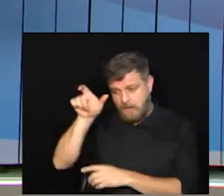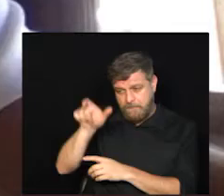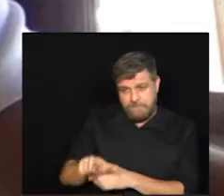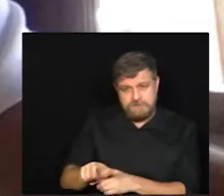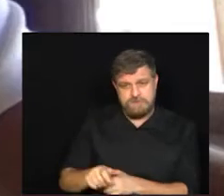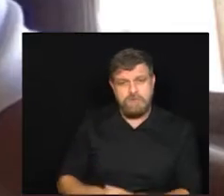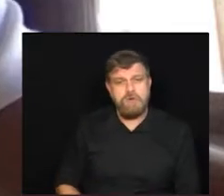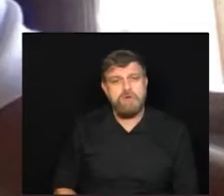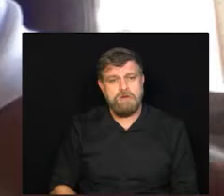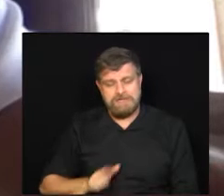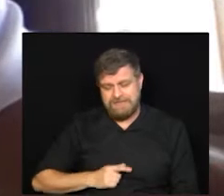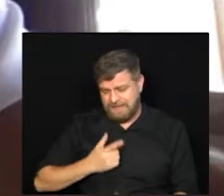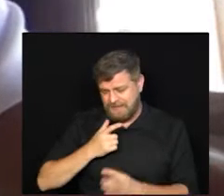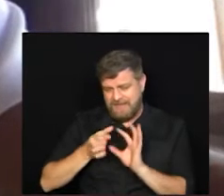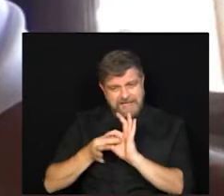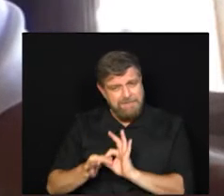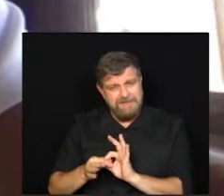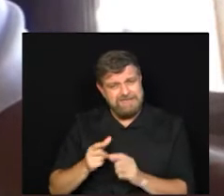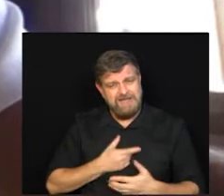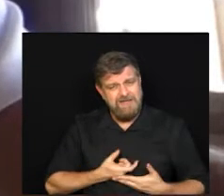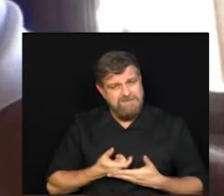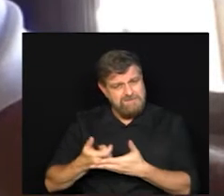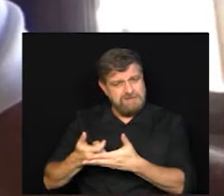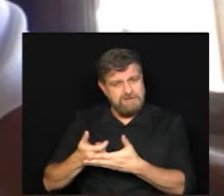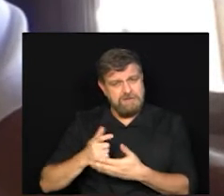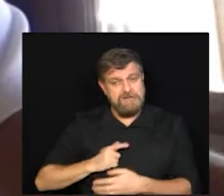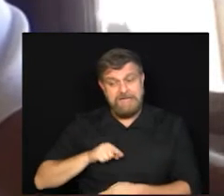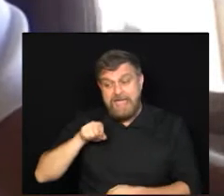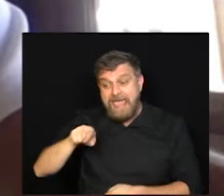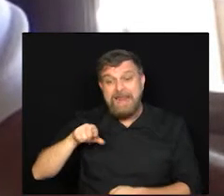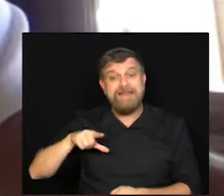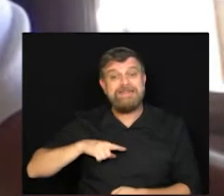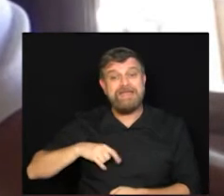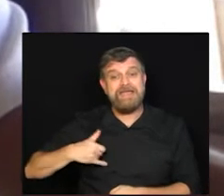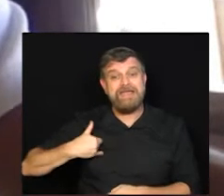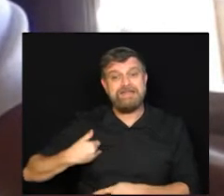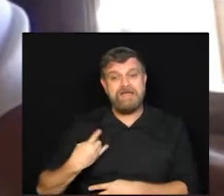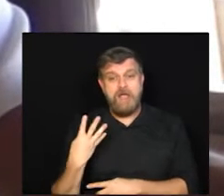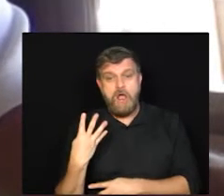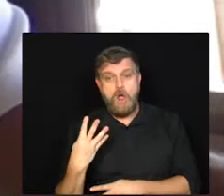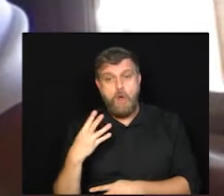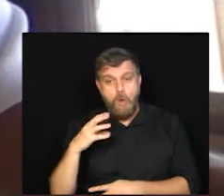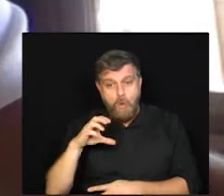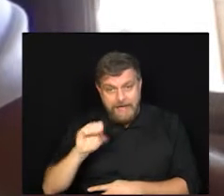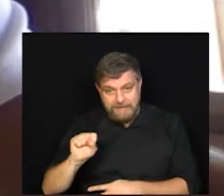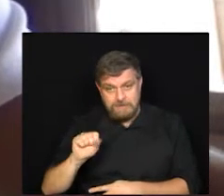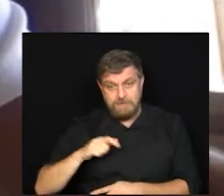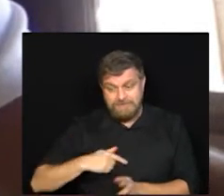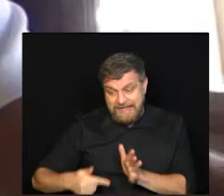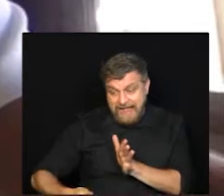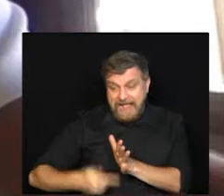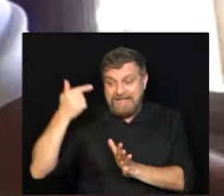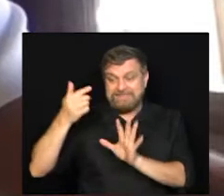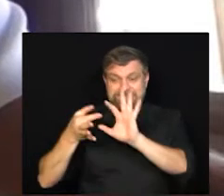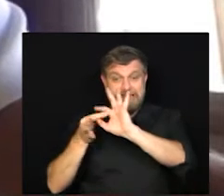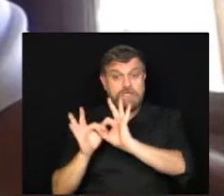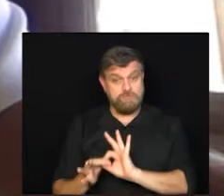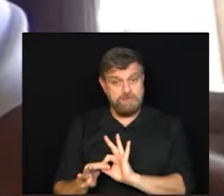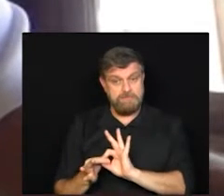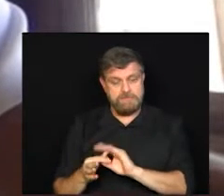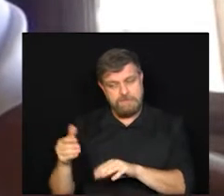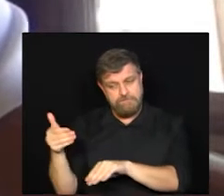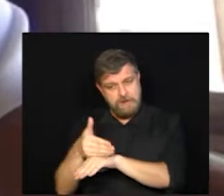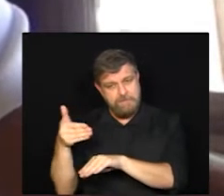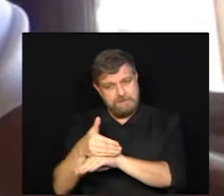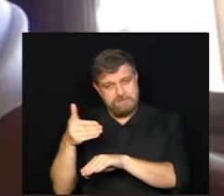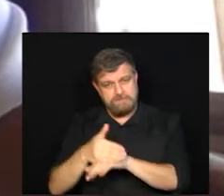grande medalhista, grande campeão. E hoje, com 48 anos, ainda está indo para a sua 7ª Olimpíada. Então,